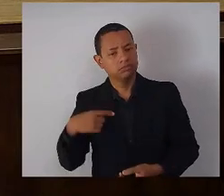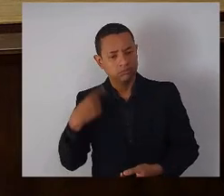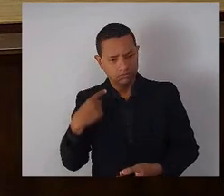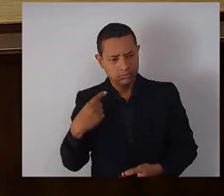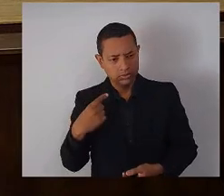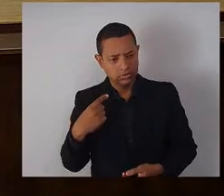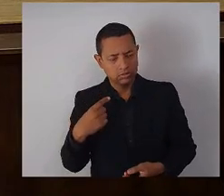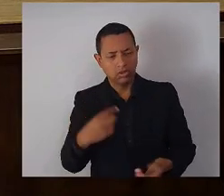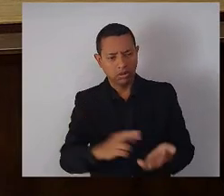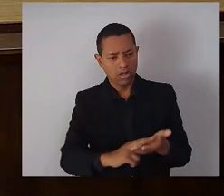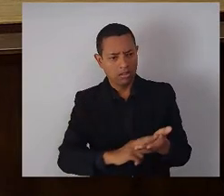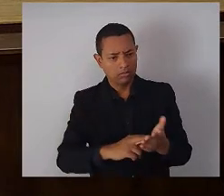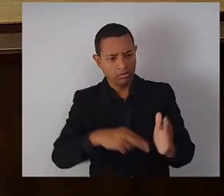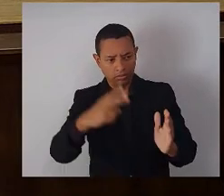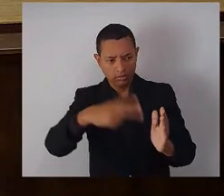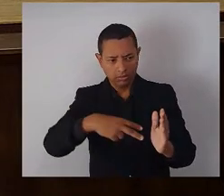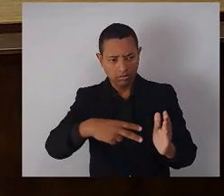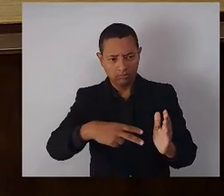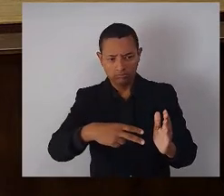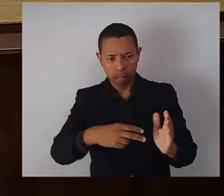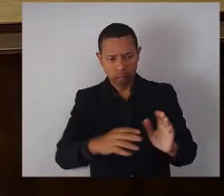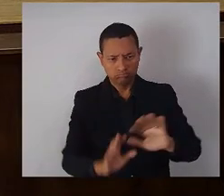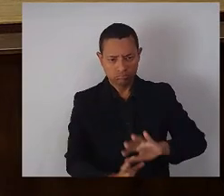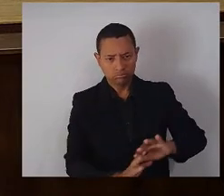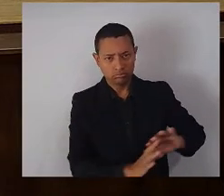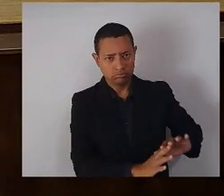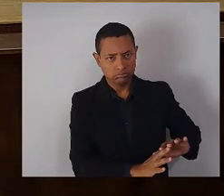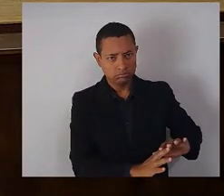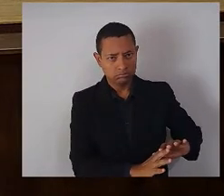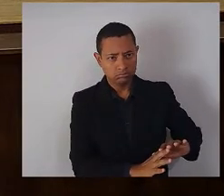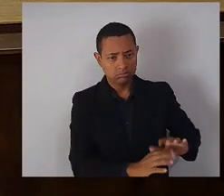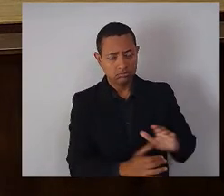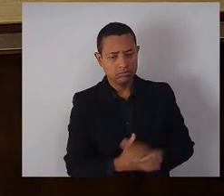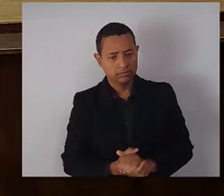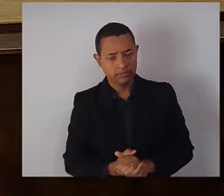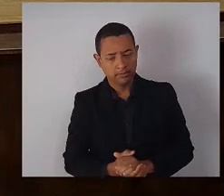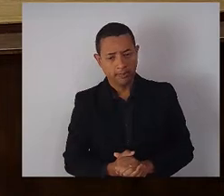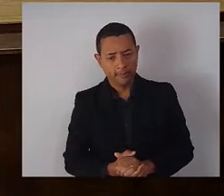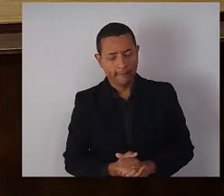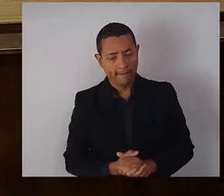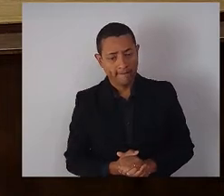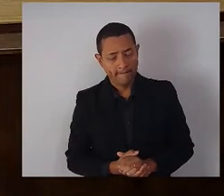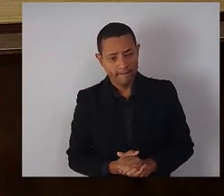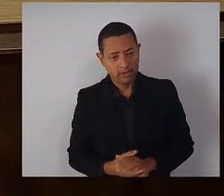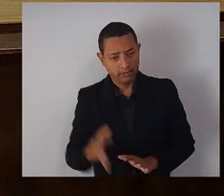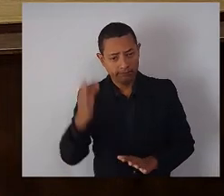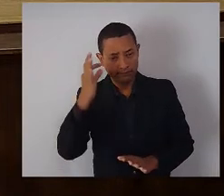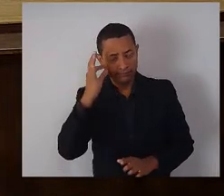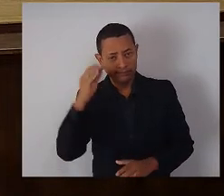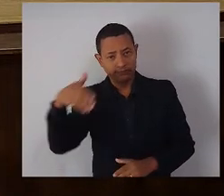O presencial, que é a doutora, que está presencial, é a